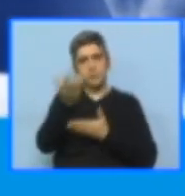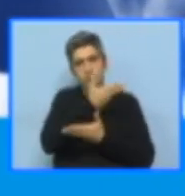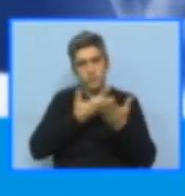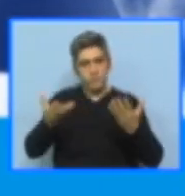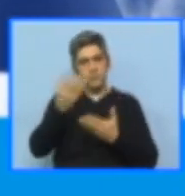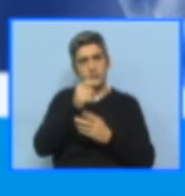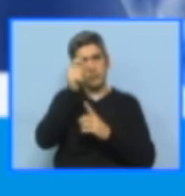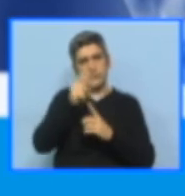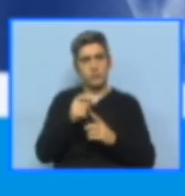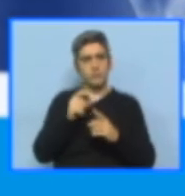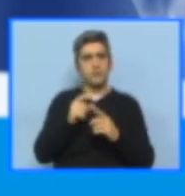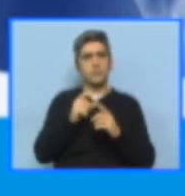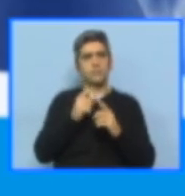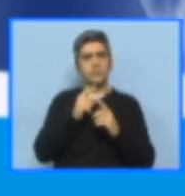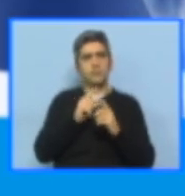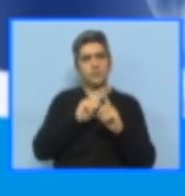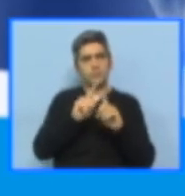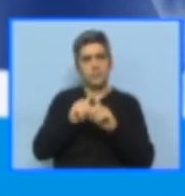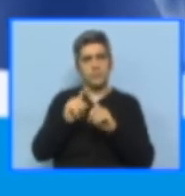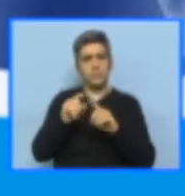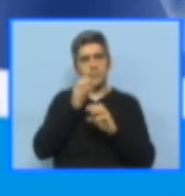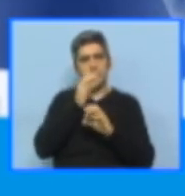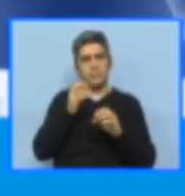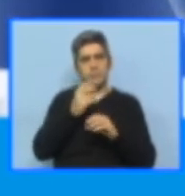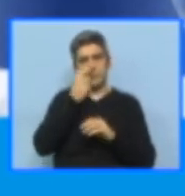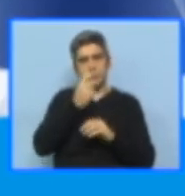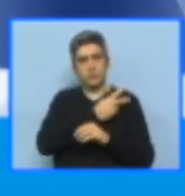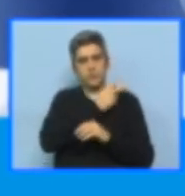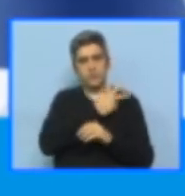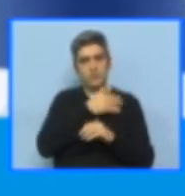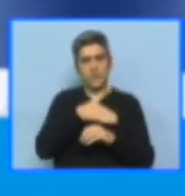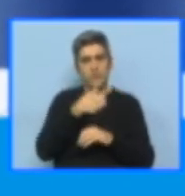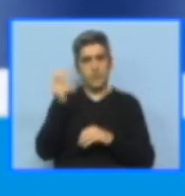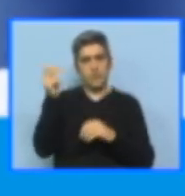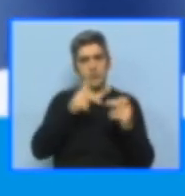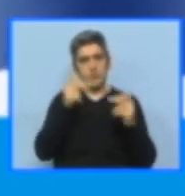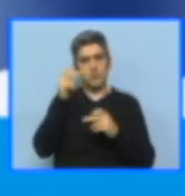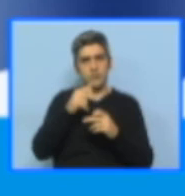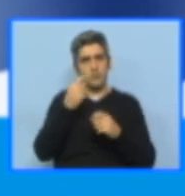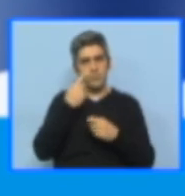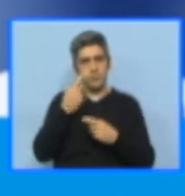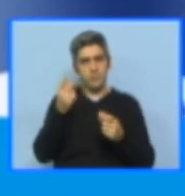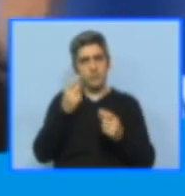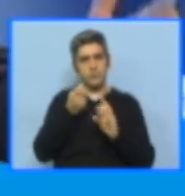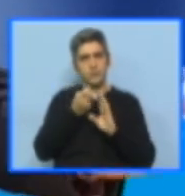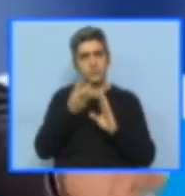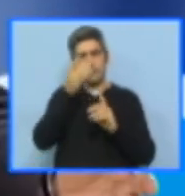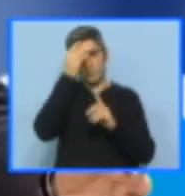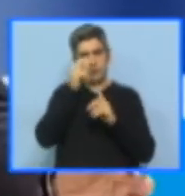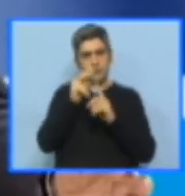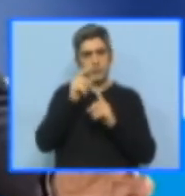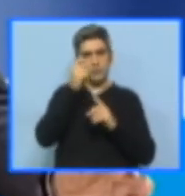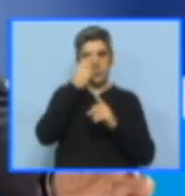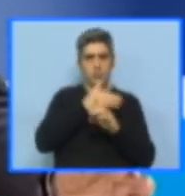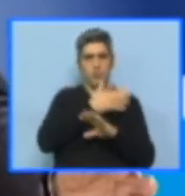esse conferencista. São um conjunto de excelentes académicos que nos vão apresentar diversas visões, desde a